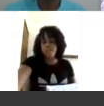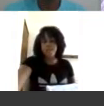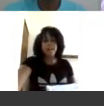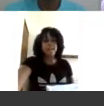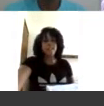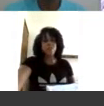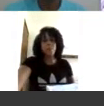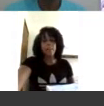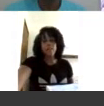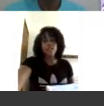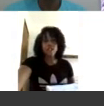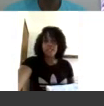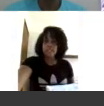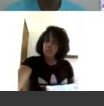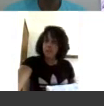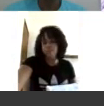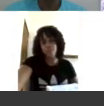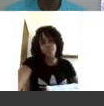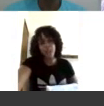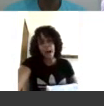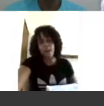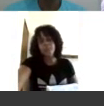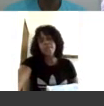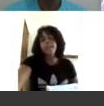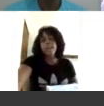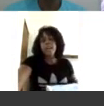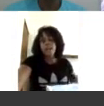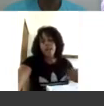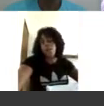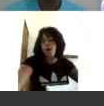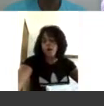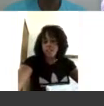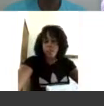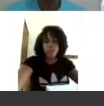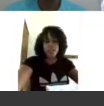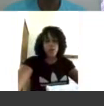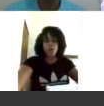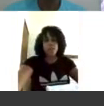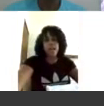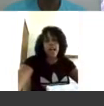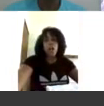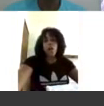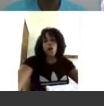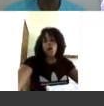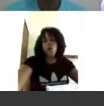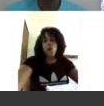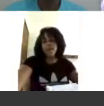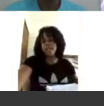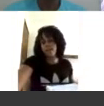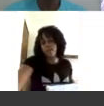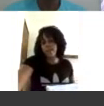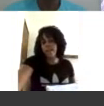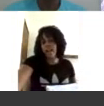logo notamos a diferença de um plano de ensino para um plano de aula. E uma coisa foi puxando a outra.